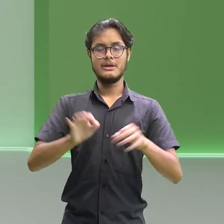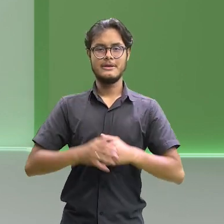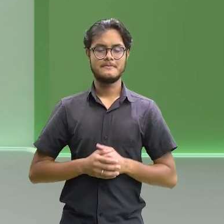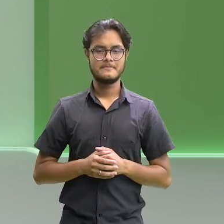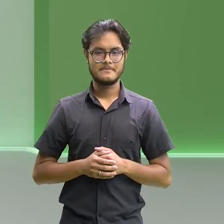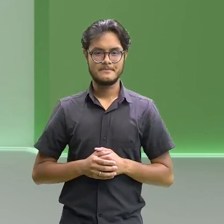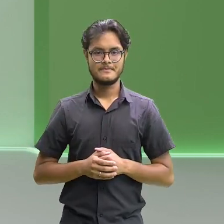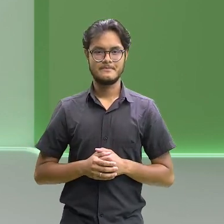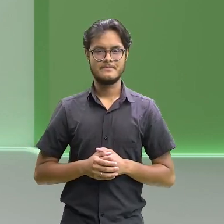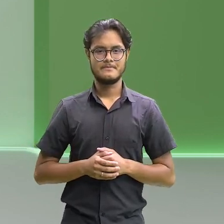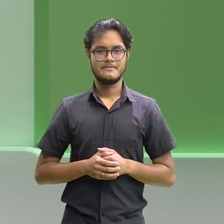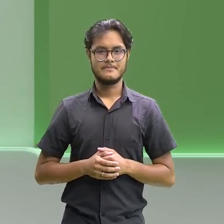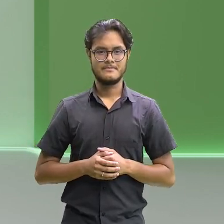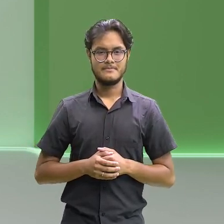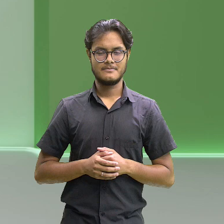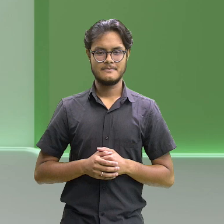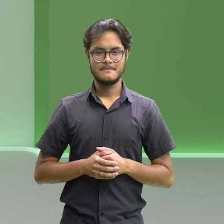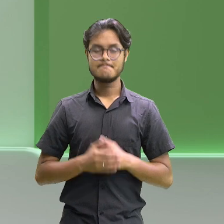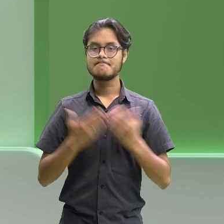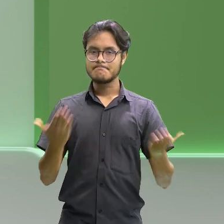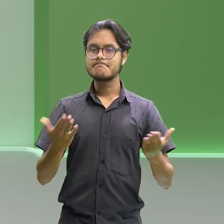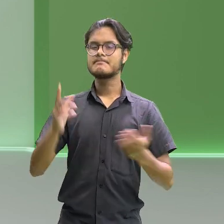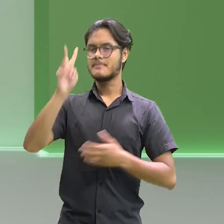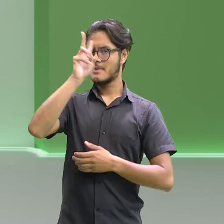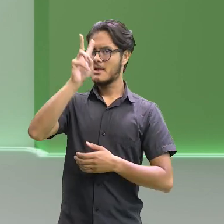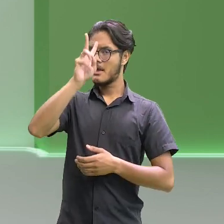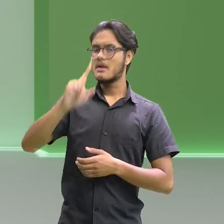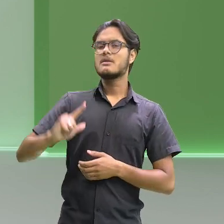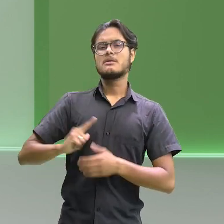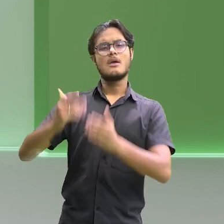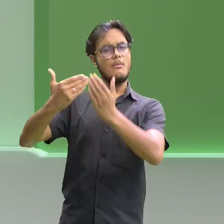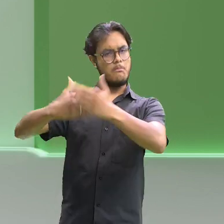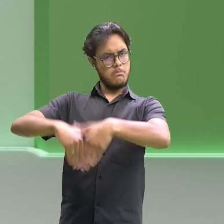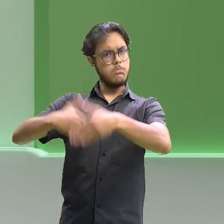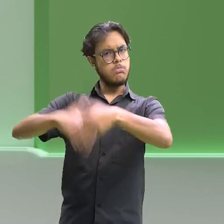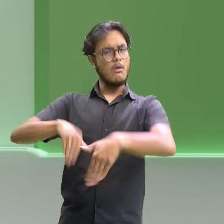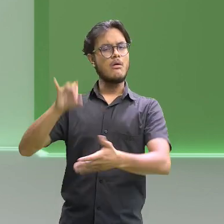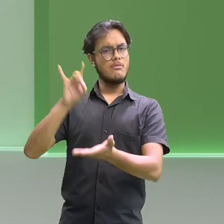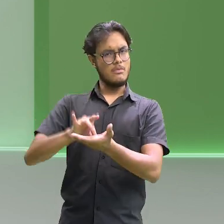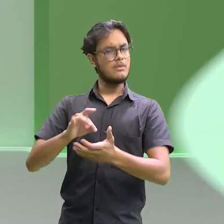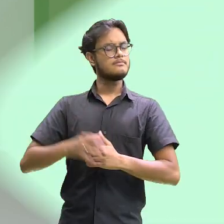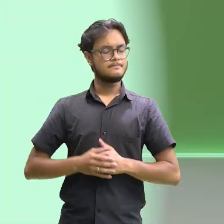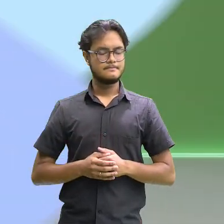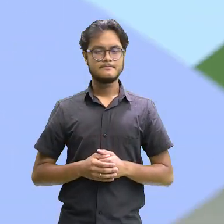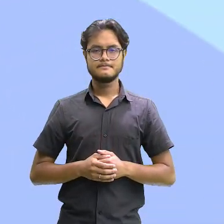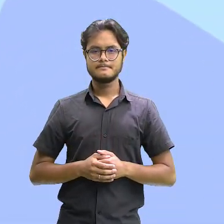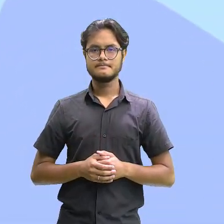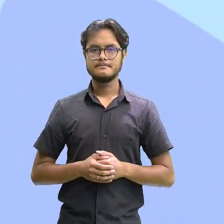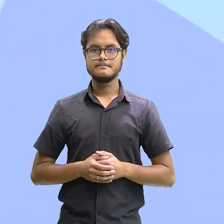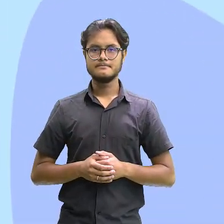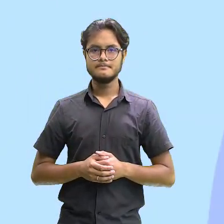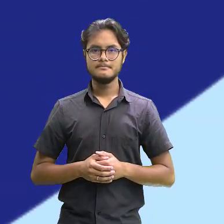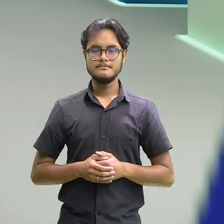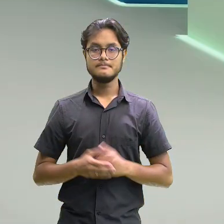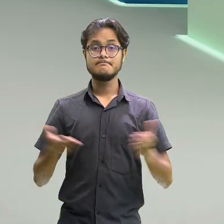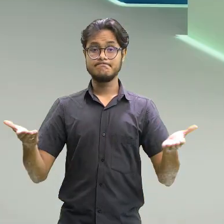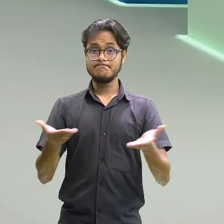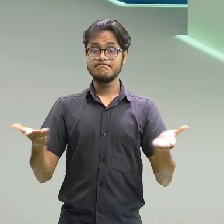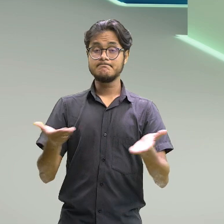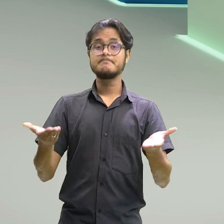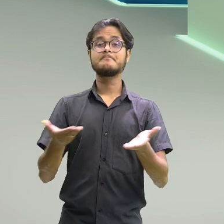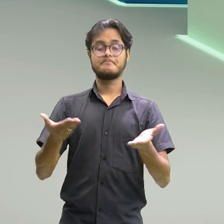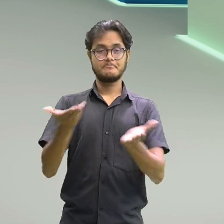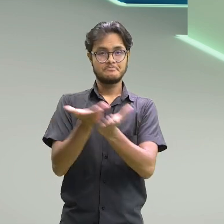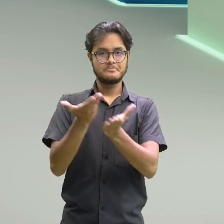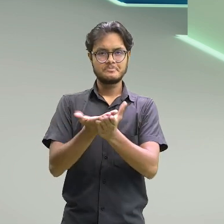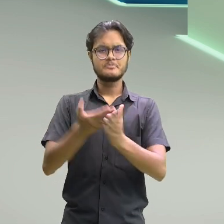artifício, beleza, pessoal? Então não esquece disso que também vai cair aí na questão do nosso pré-veste, beleza? Então na aula de hoje a gente viu